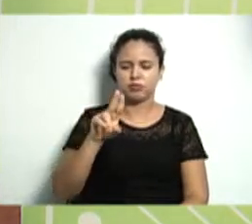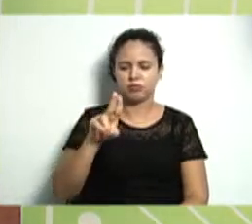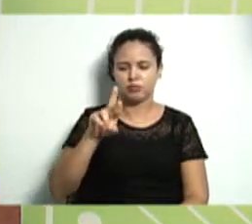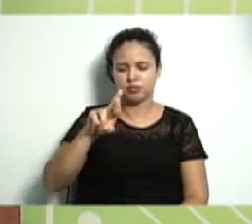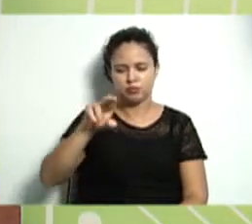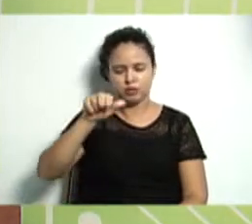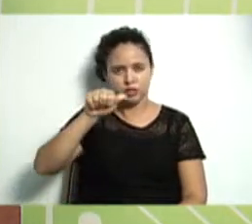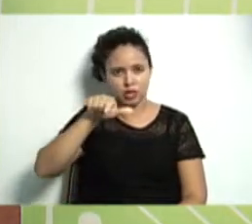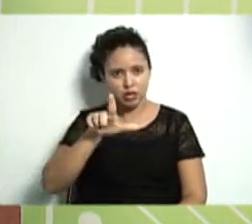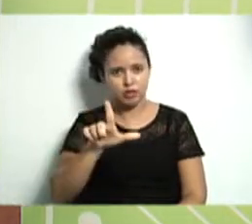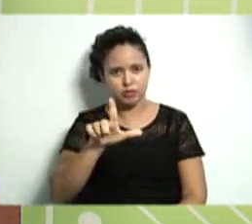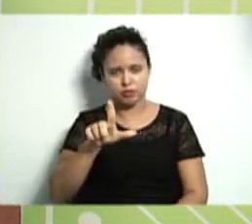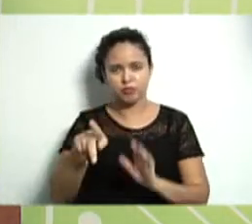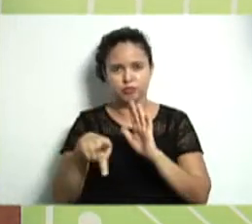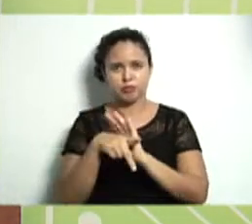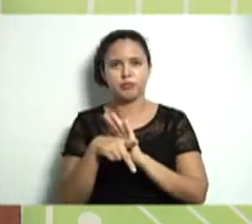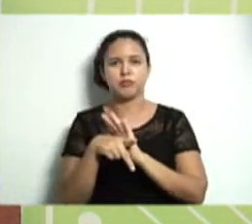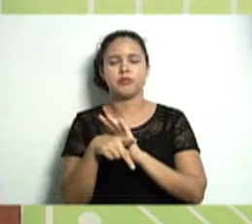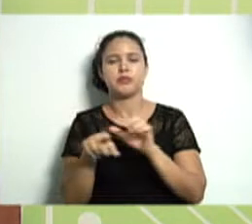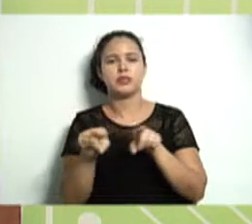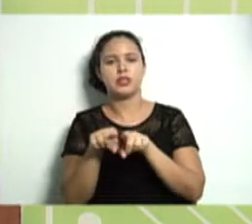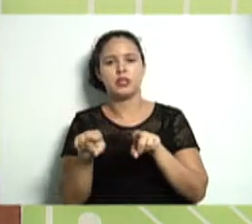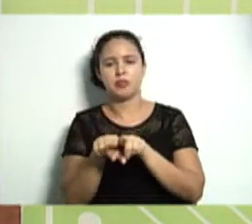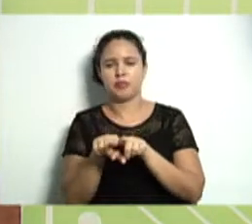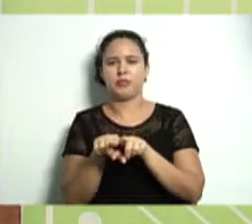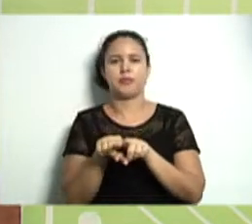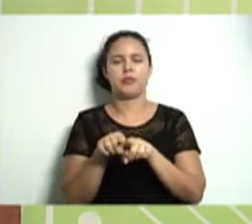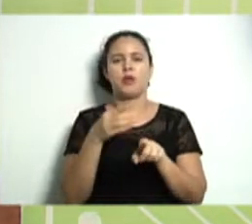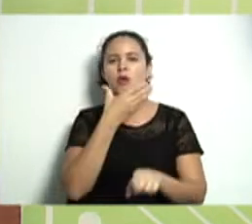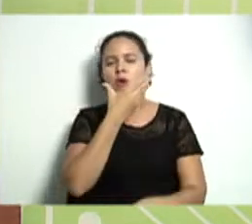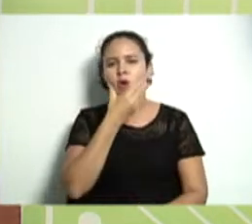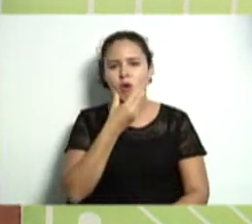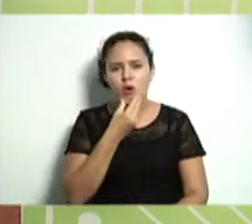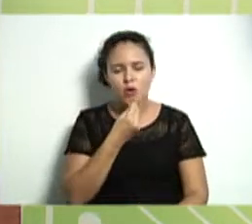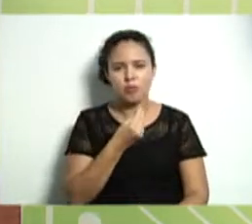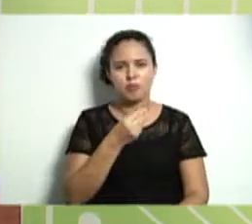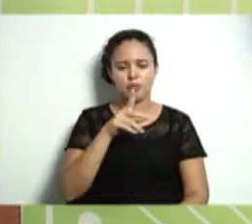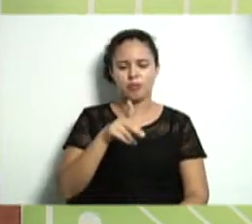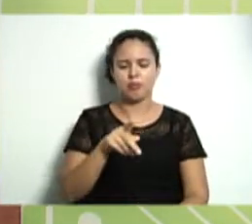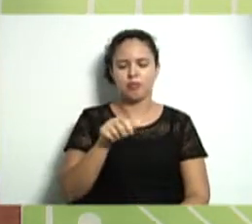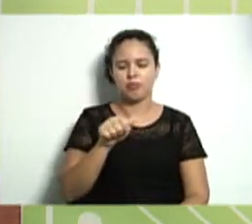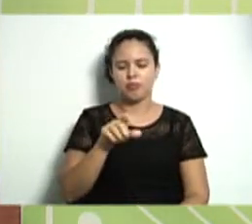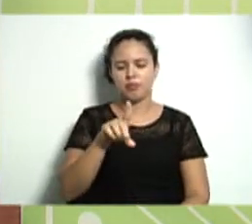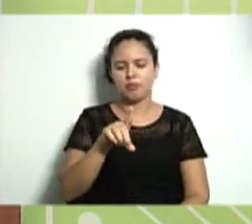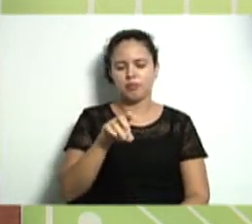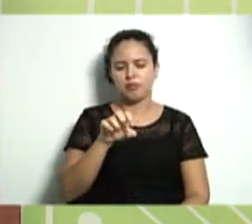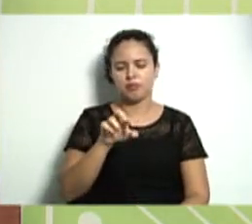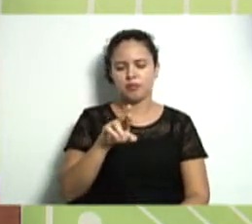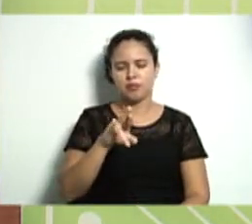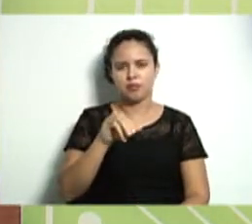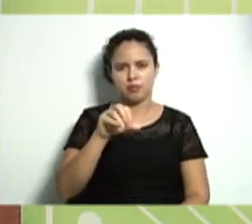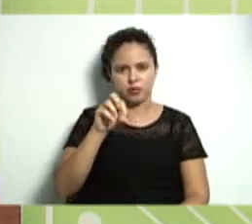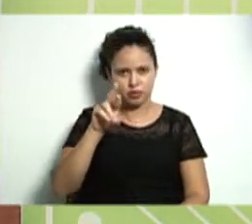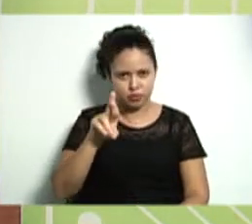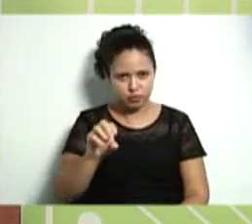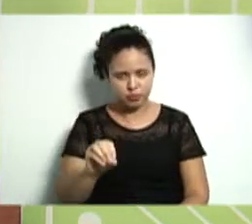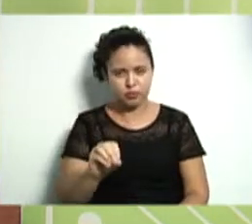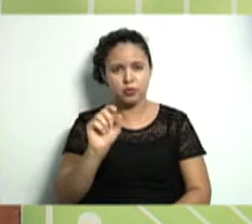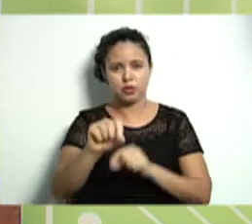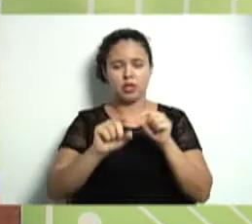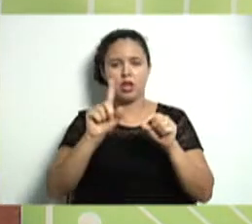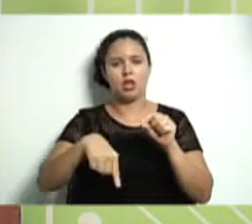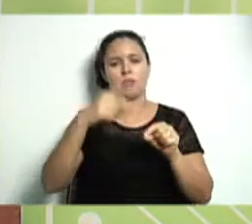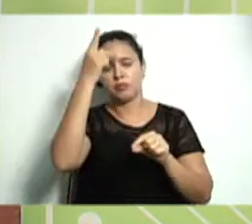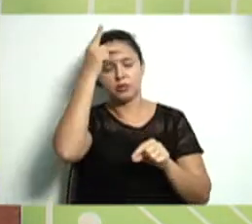amassar a massa e fazer um pão. Então, ele vai utilizar a sua força de trabalho, que é a sua capacidade intelectual e a